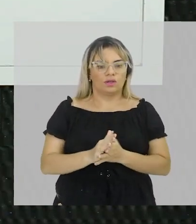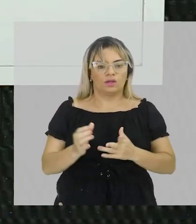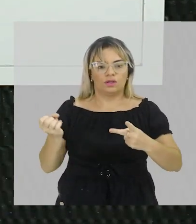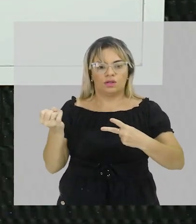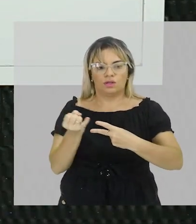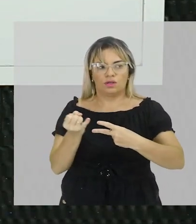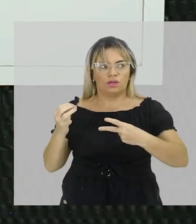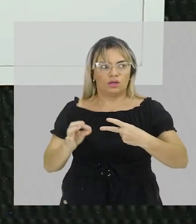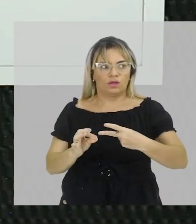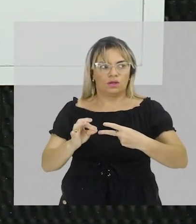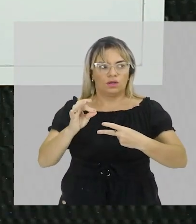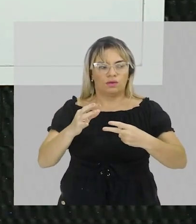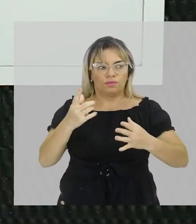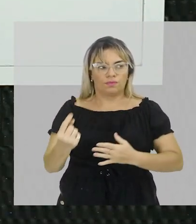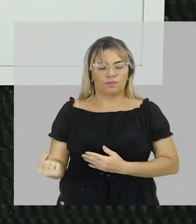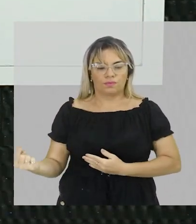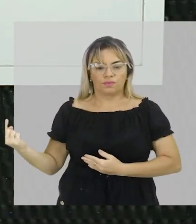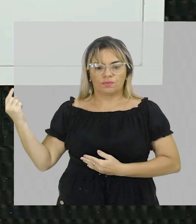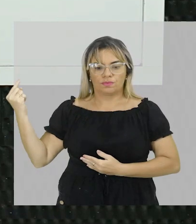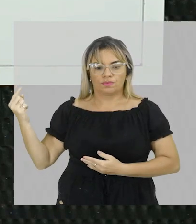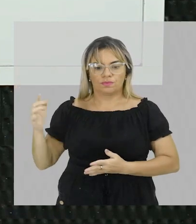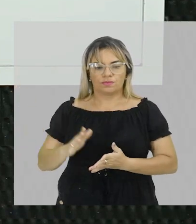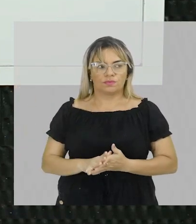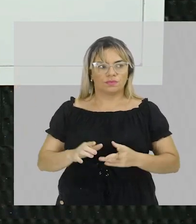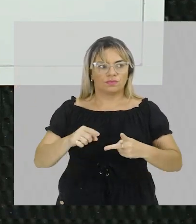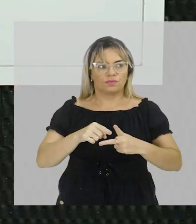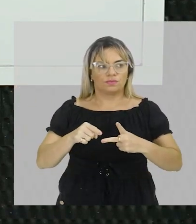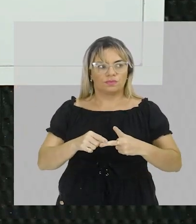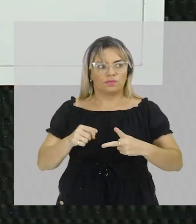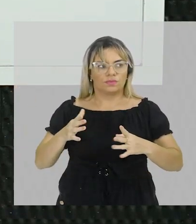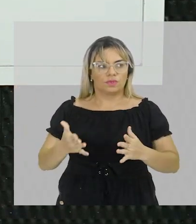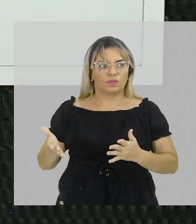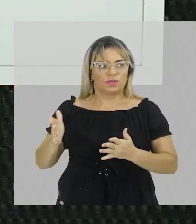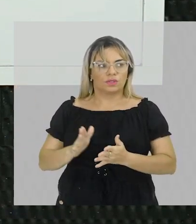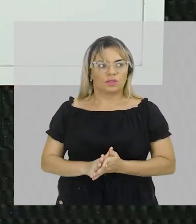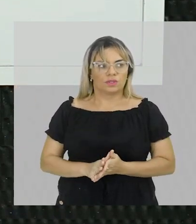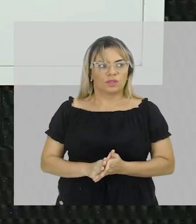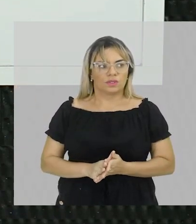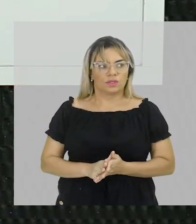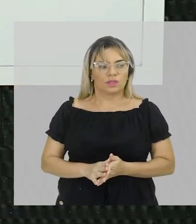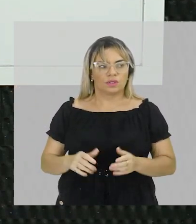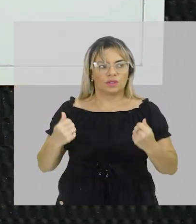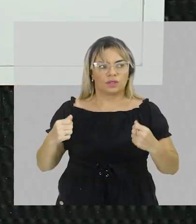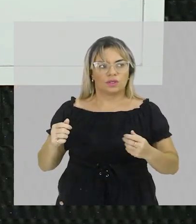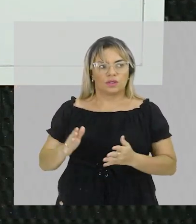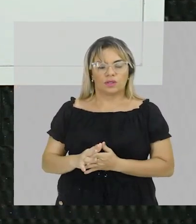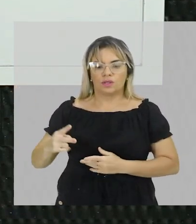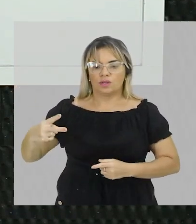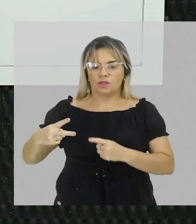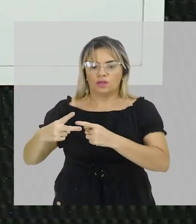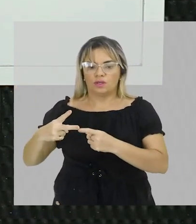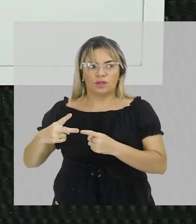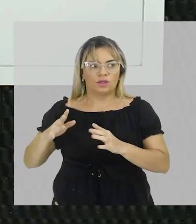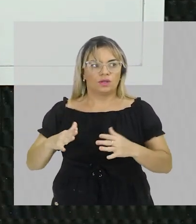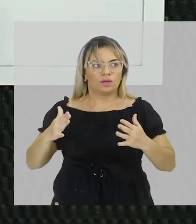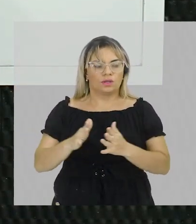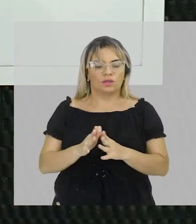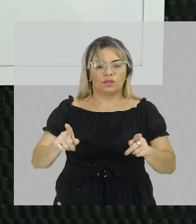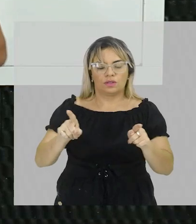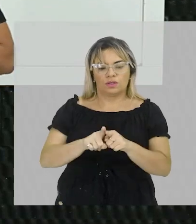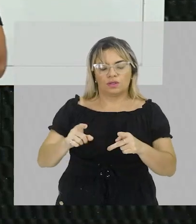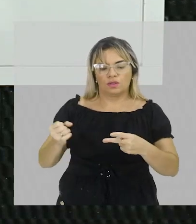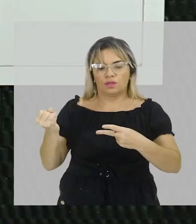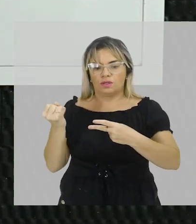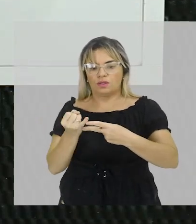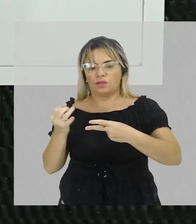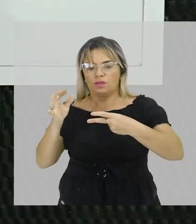ângulo aqui, ó, e quem é esse aqui. Tá? Você tem um polígono aqui, ó. Por quê? Porque veja bem,